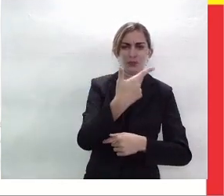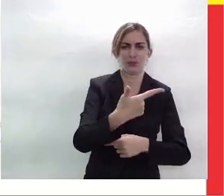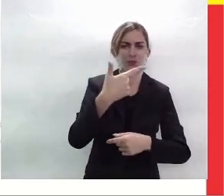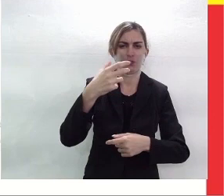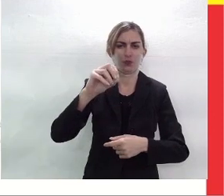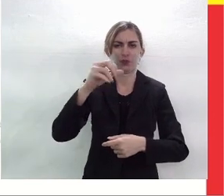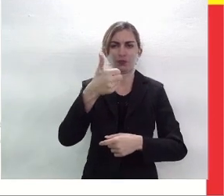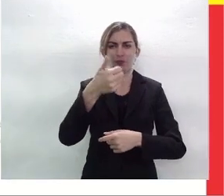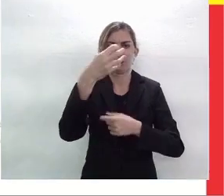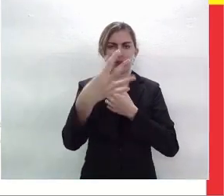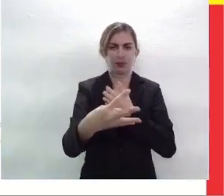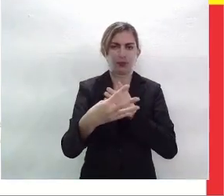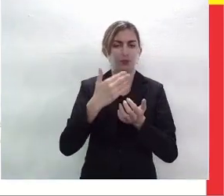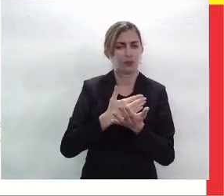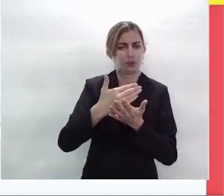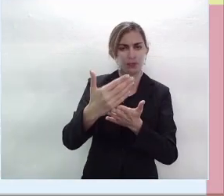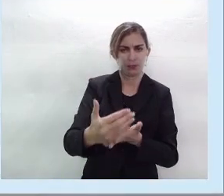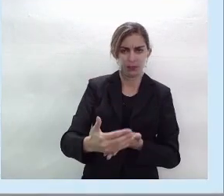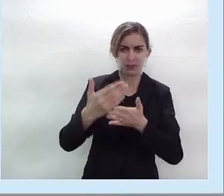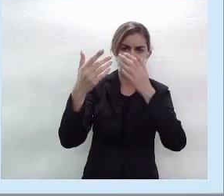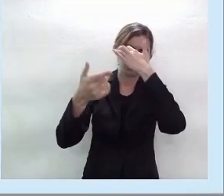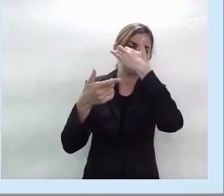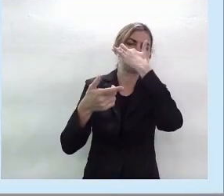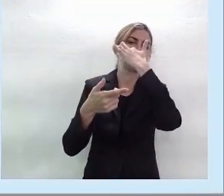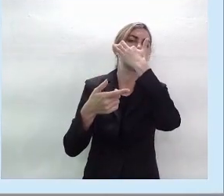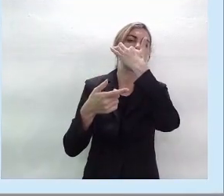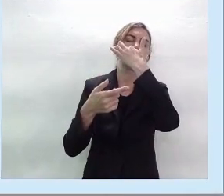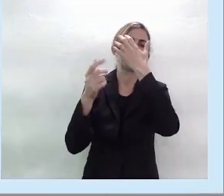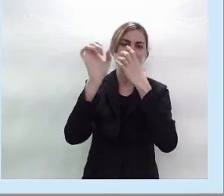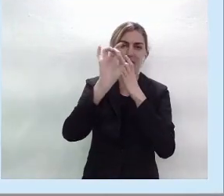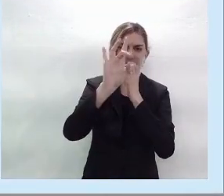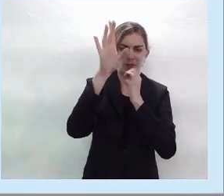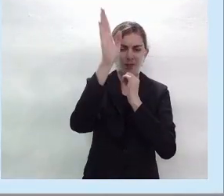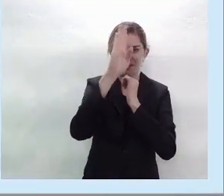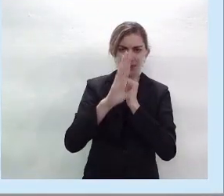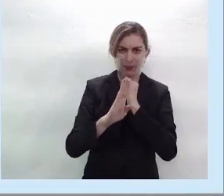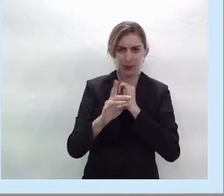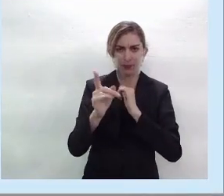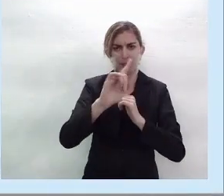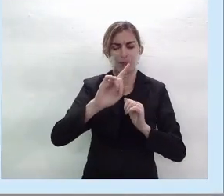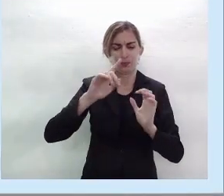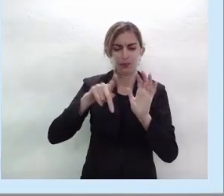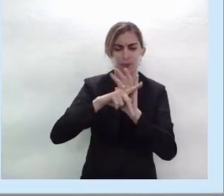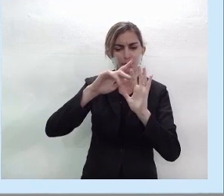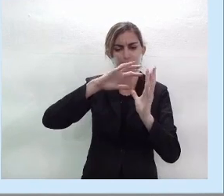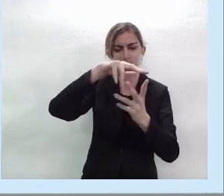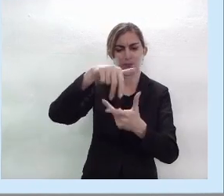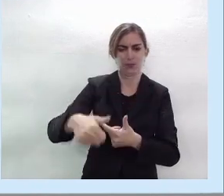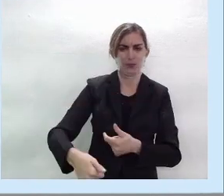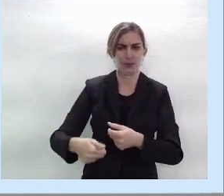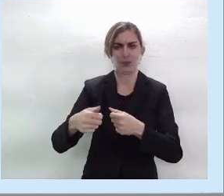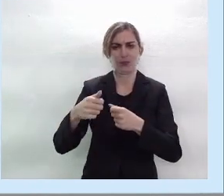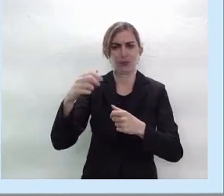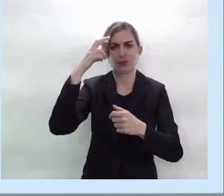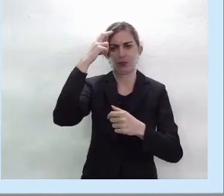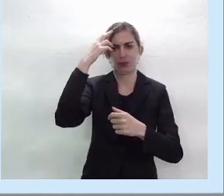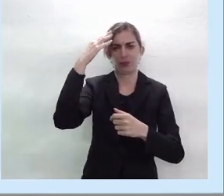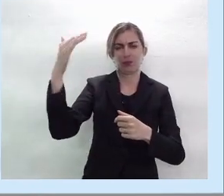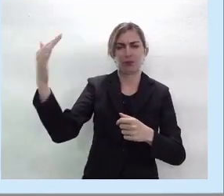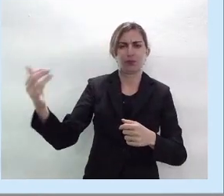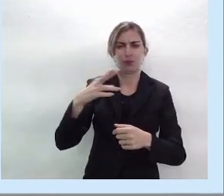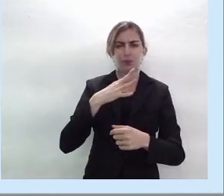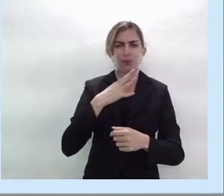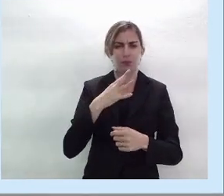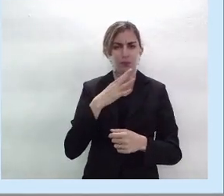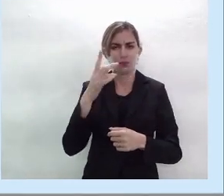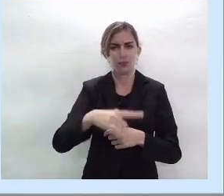ano de 2014. Então, a capoeira, ela pertence hoje não somente ao Brasil, ela pertence ao mundo por ser um patrimônio